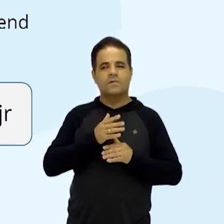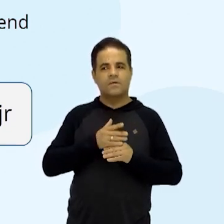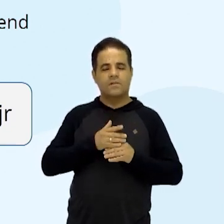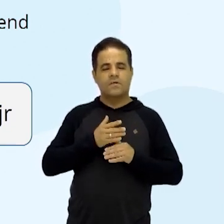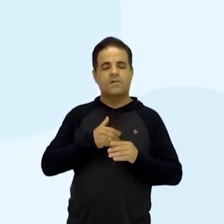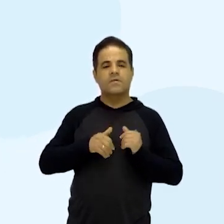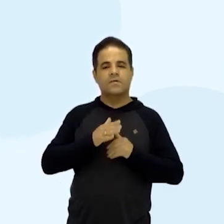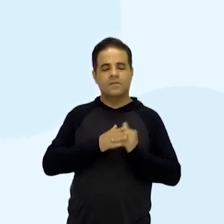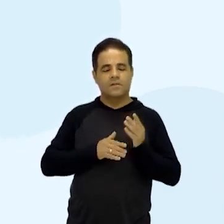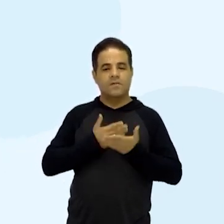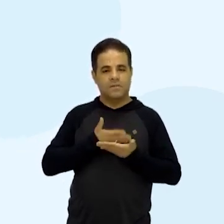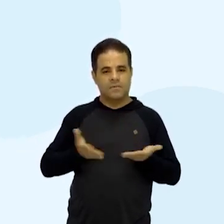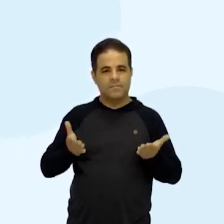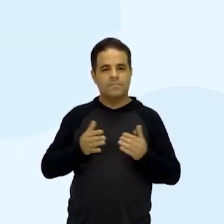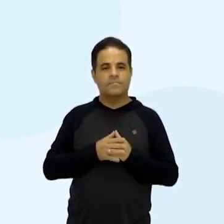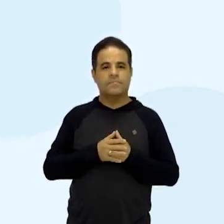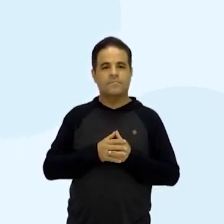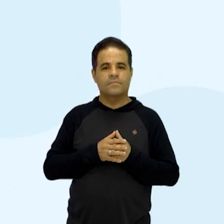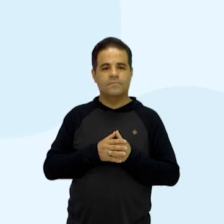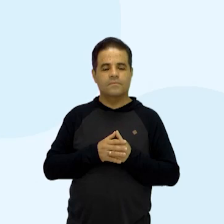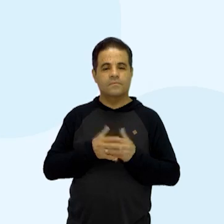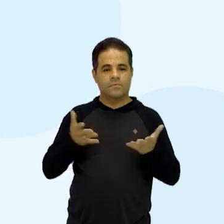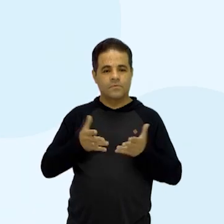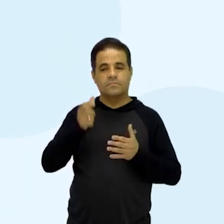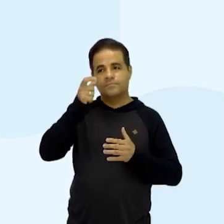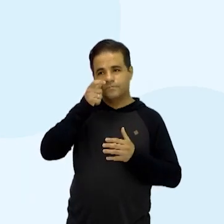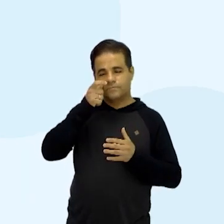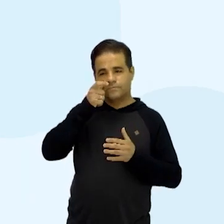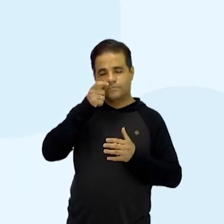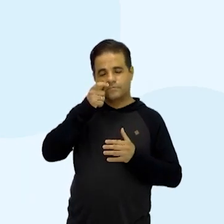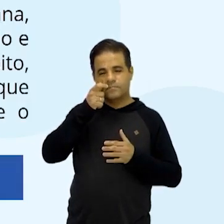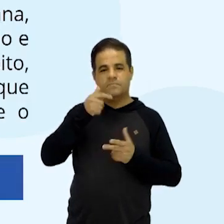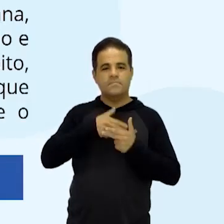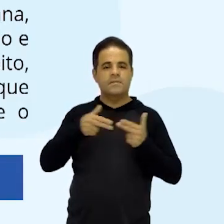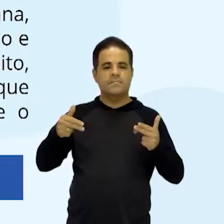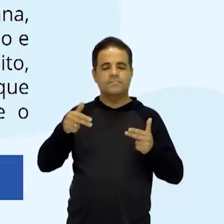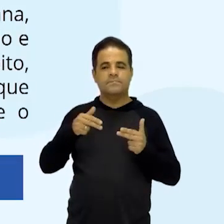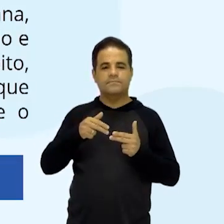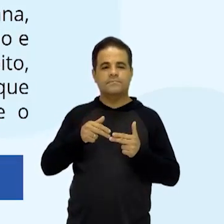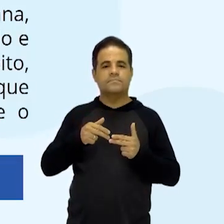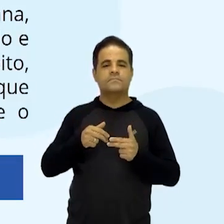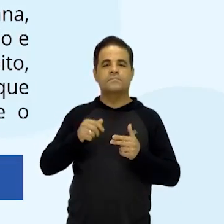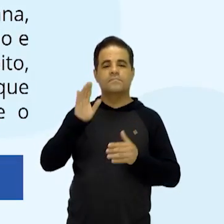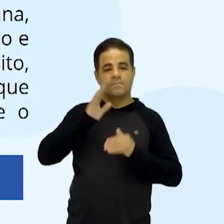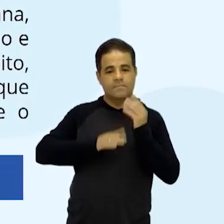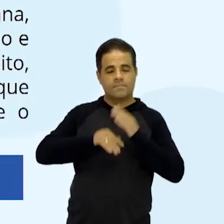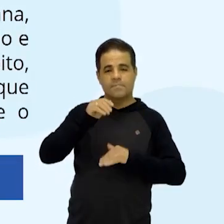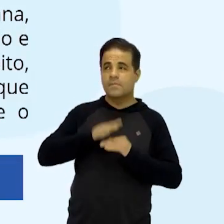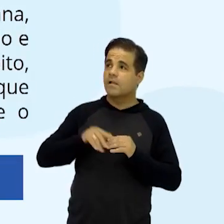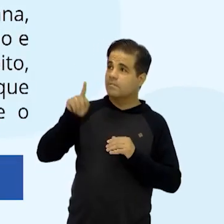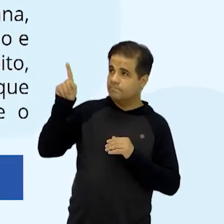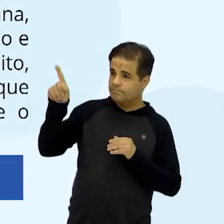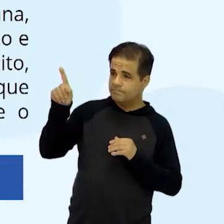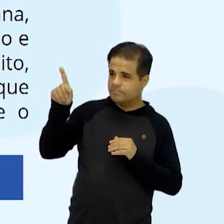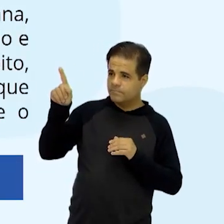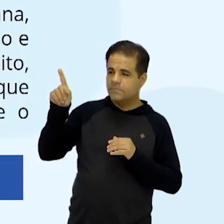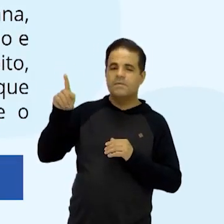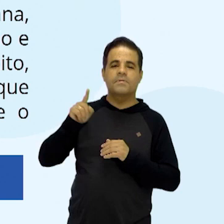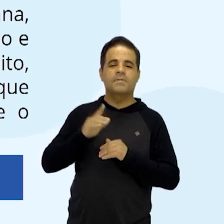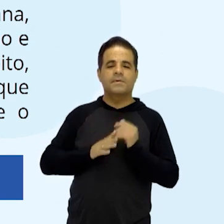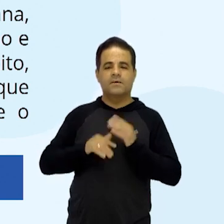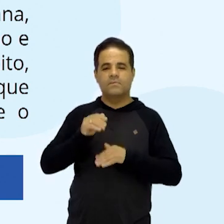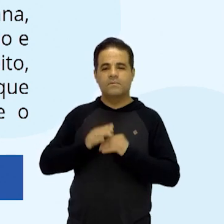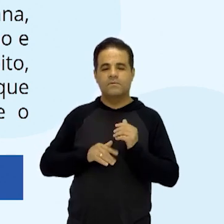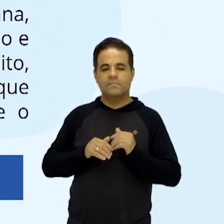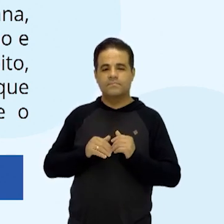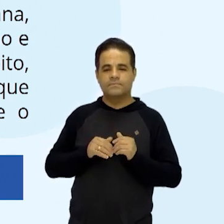with your friends too, né? So, hoje nós vimos todas essas coisinhas aí. As habilidades estão aparecendo para vocês. A new type of